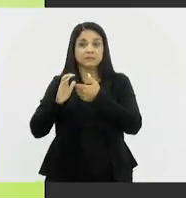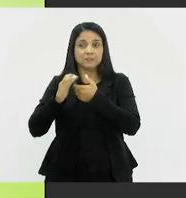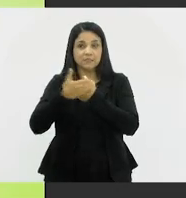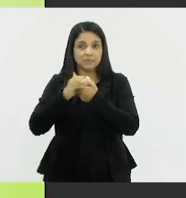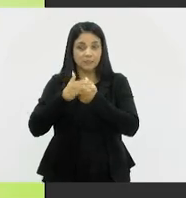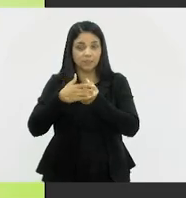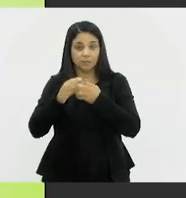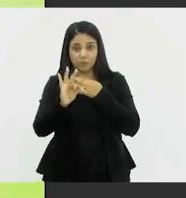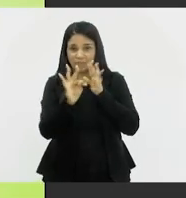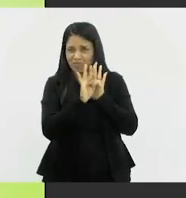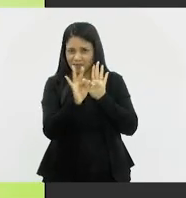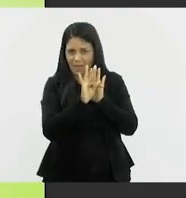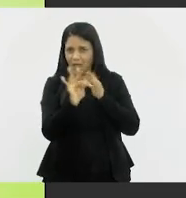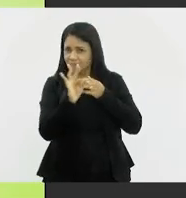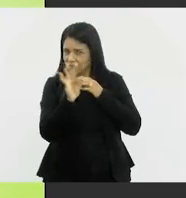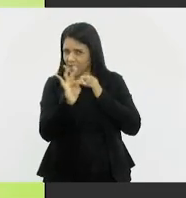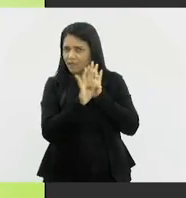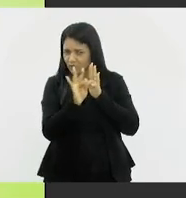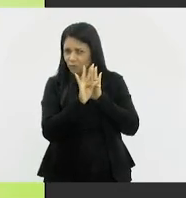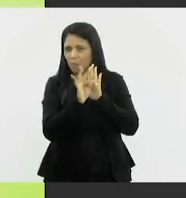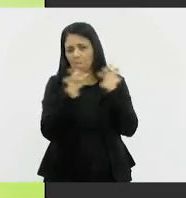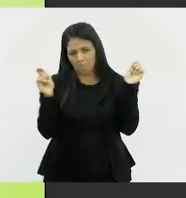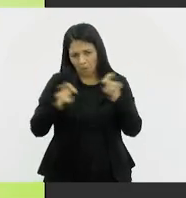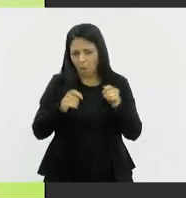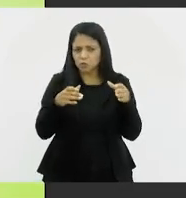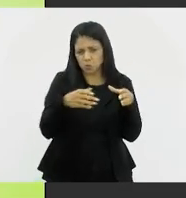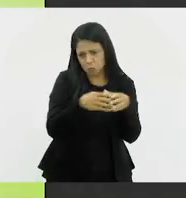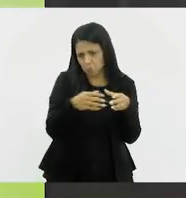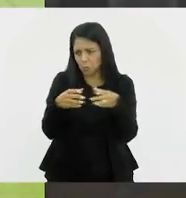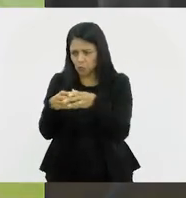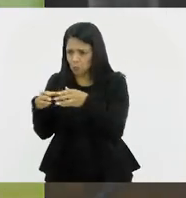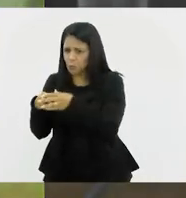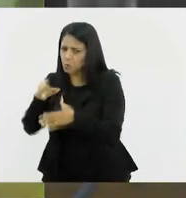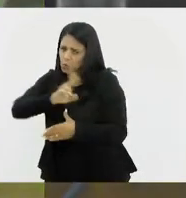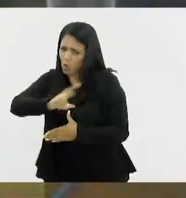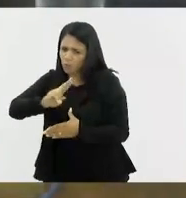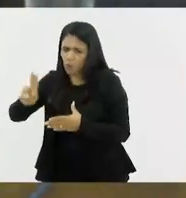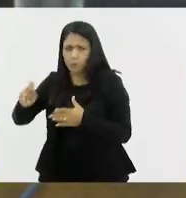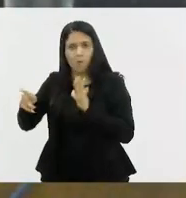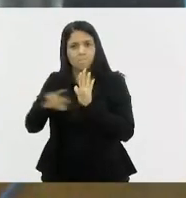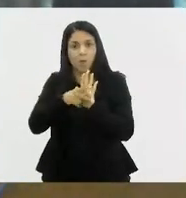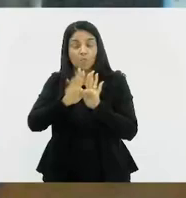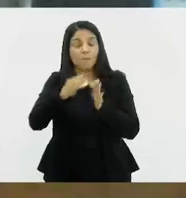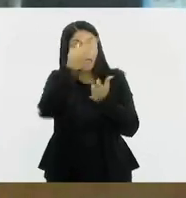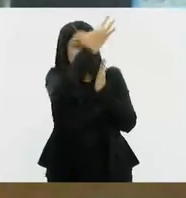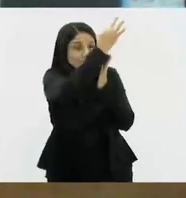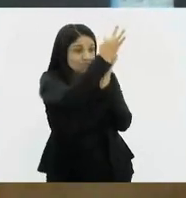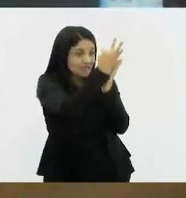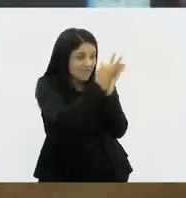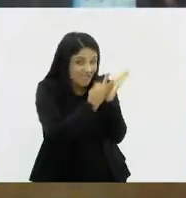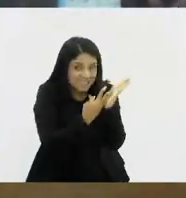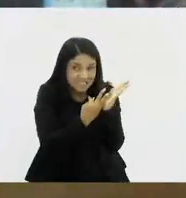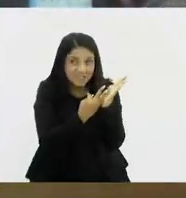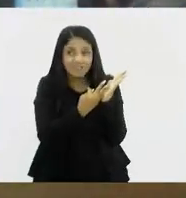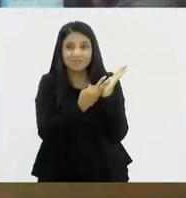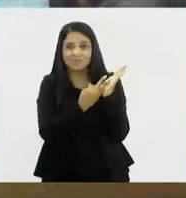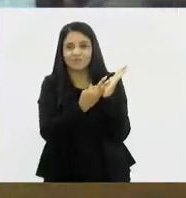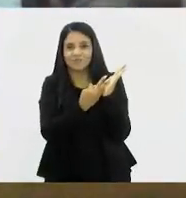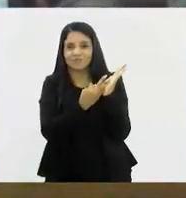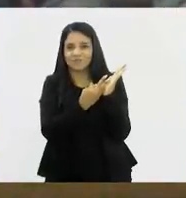qualquer nome de fantasia, claro, para os grupos de vocês. Mas nos textos, está aqui,